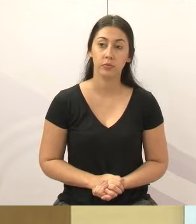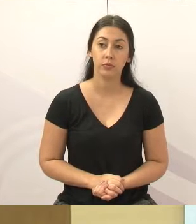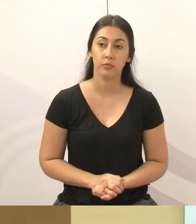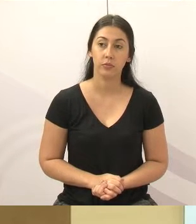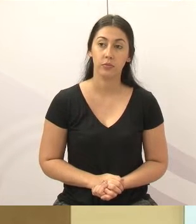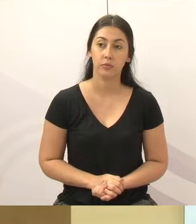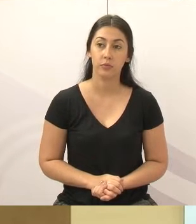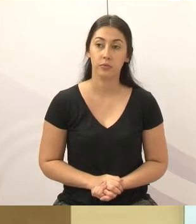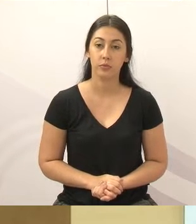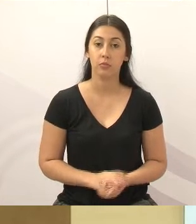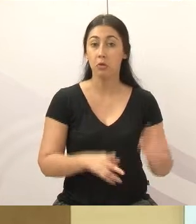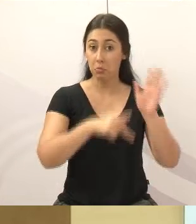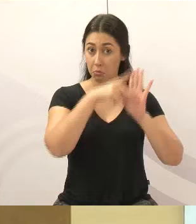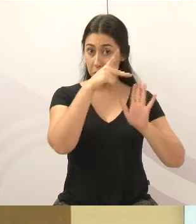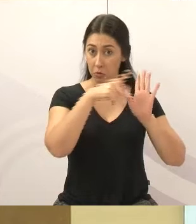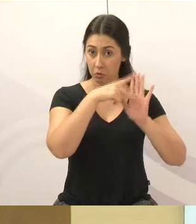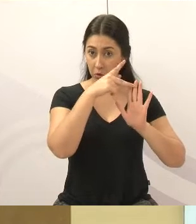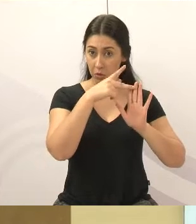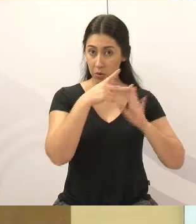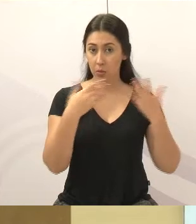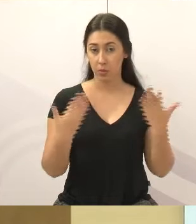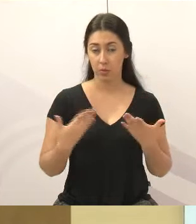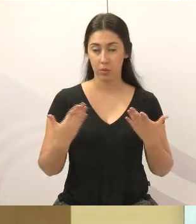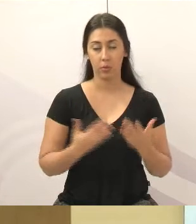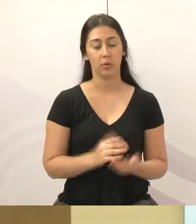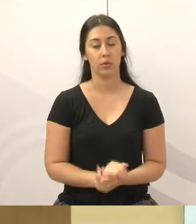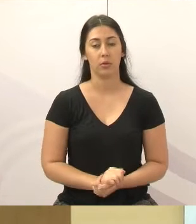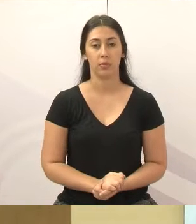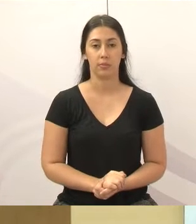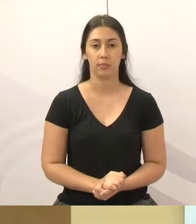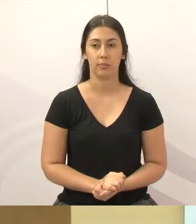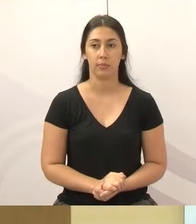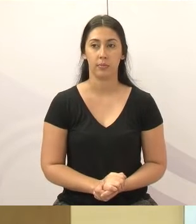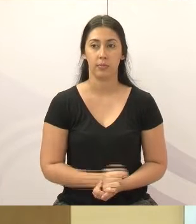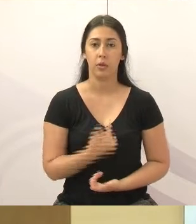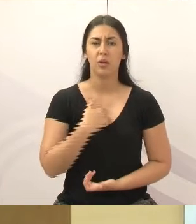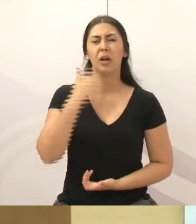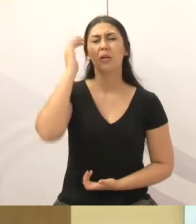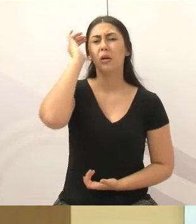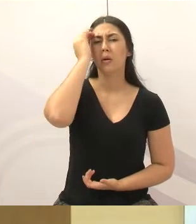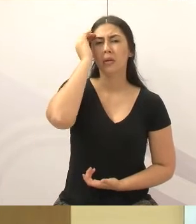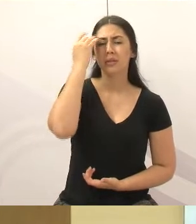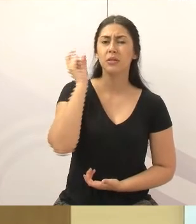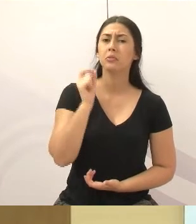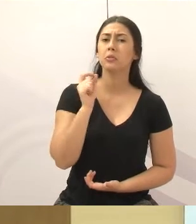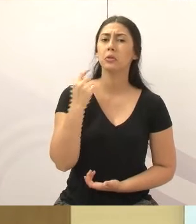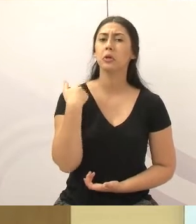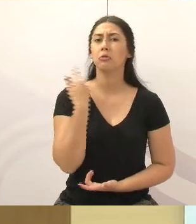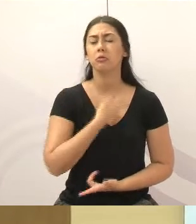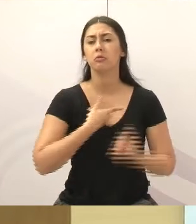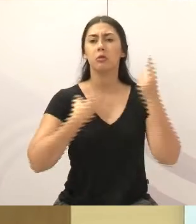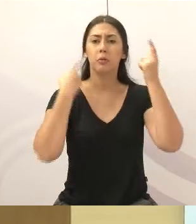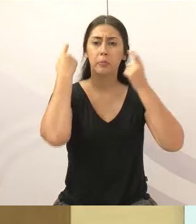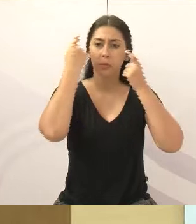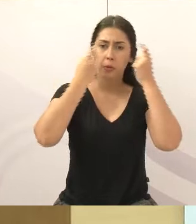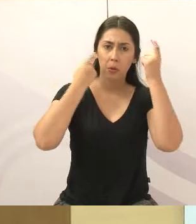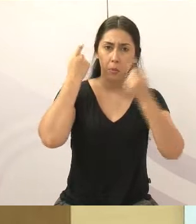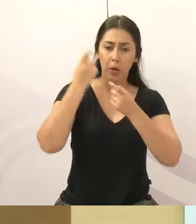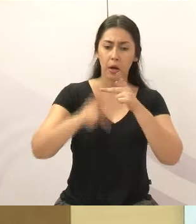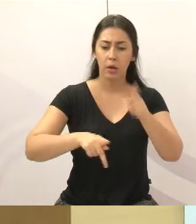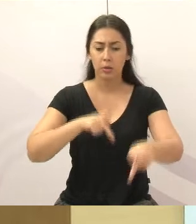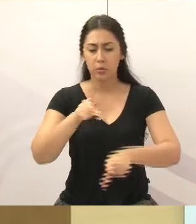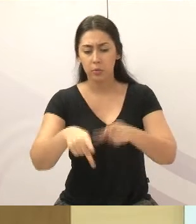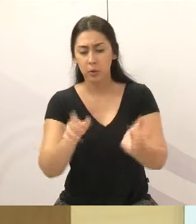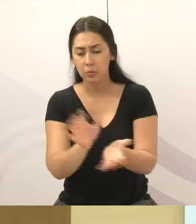Com relação a esse projeto colocado aqui pelos nobres pares, eu entendo que é uma preocupação, claro, de todos nós, da população da